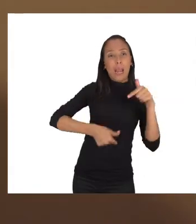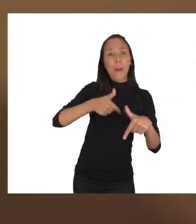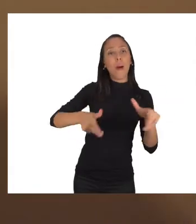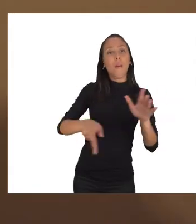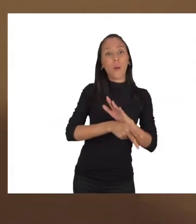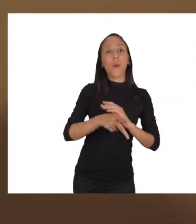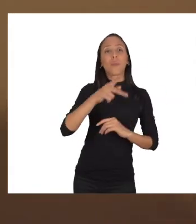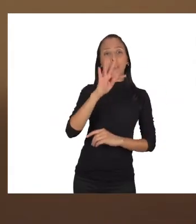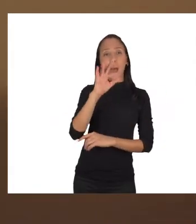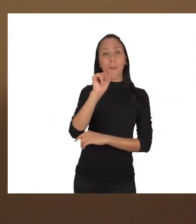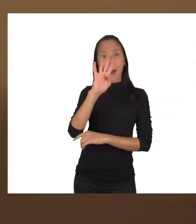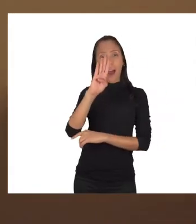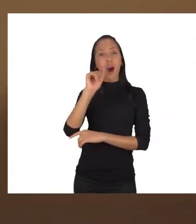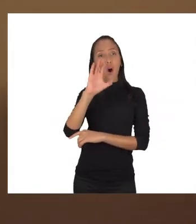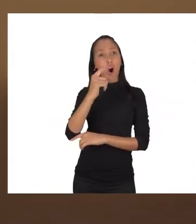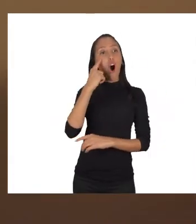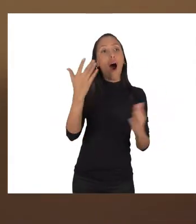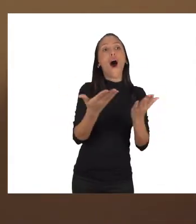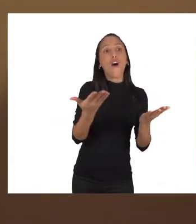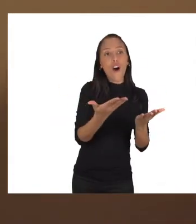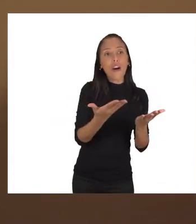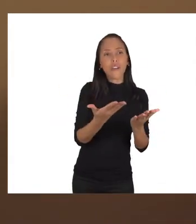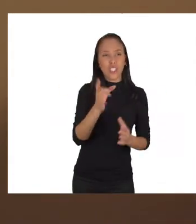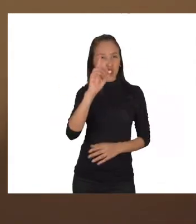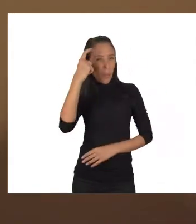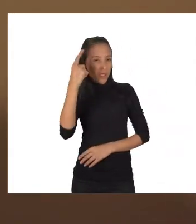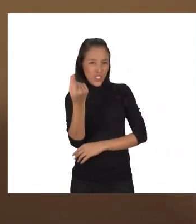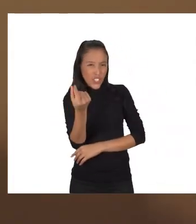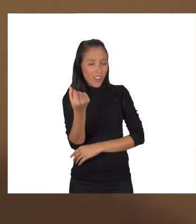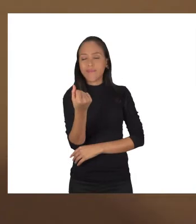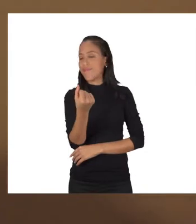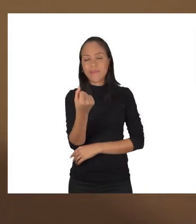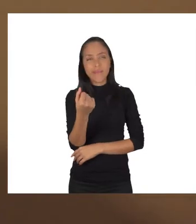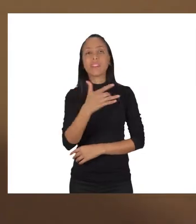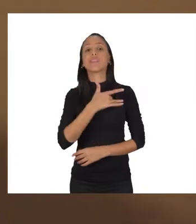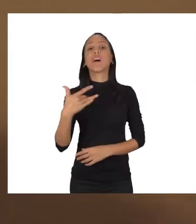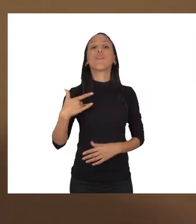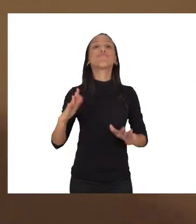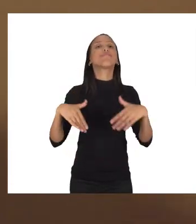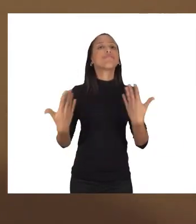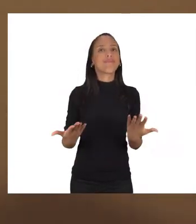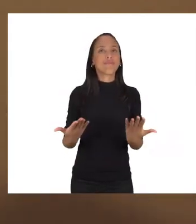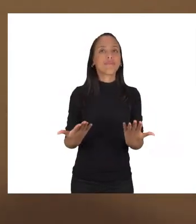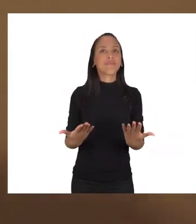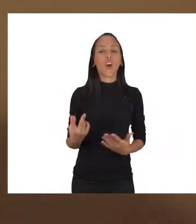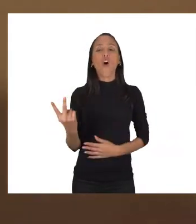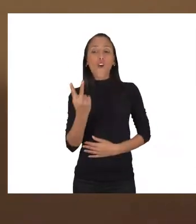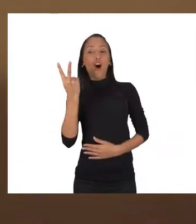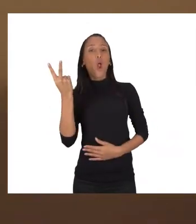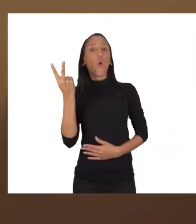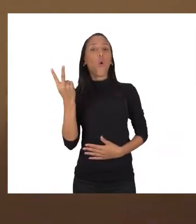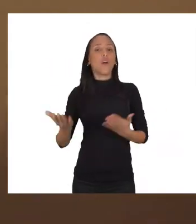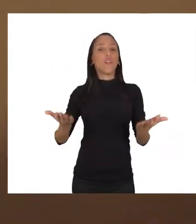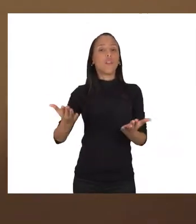que não é, obviamente não é só uma questão econômica, e a saúde. Então vale a pena, né, entregar toda a sua saúde, por